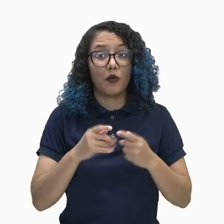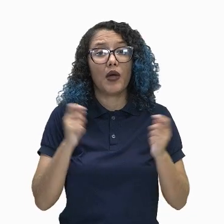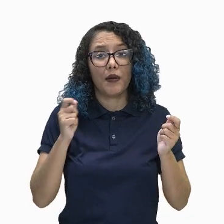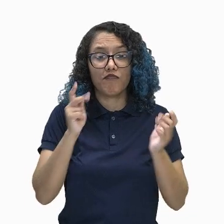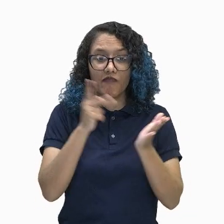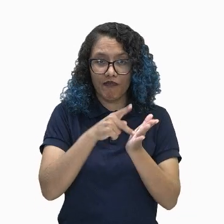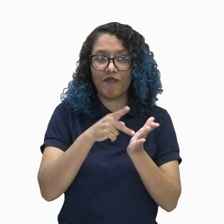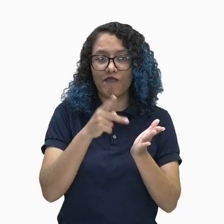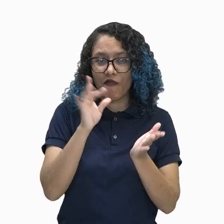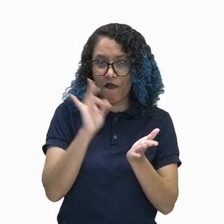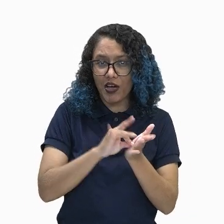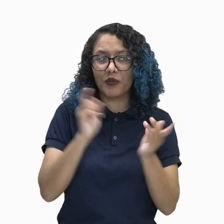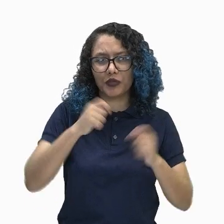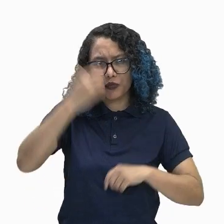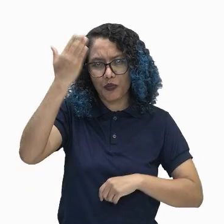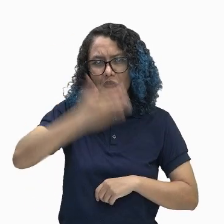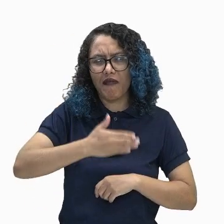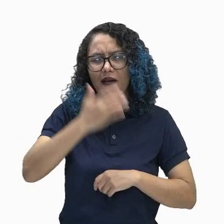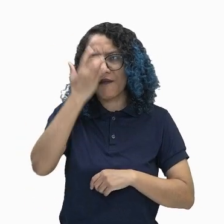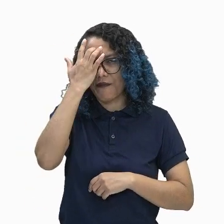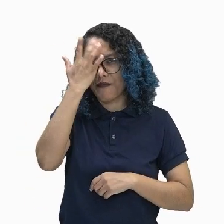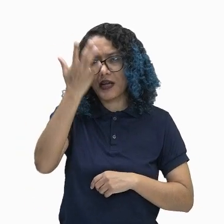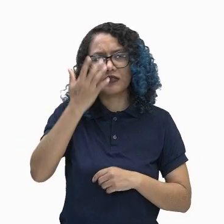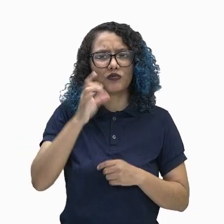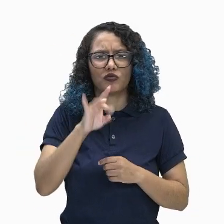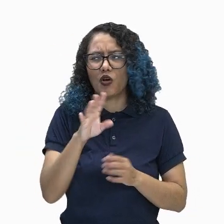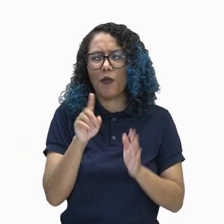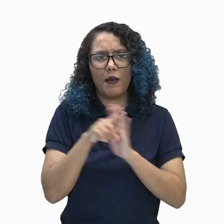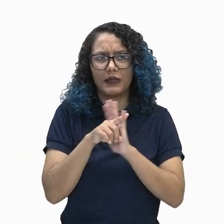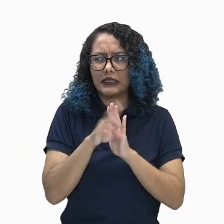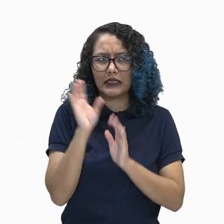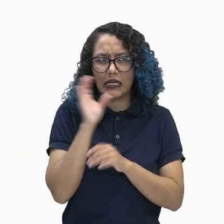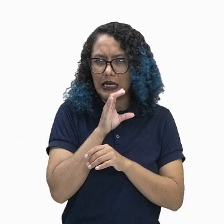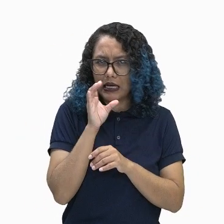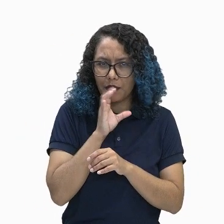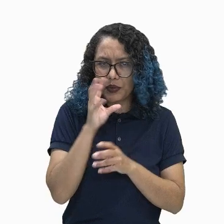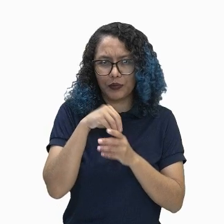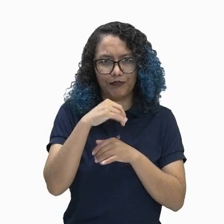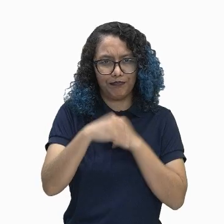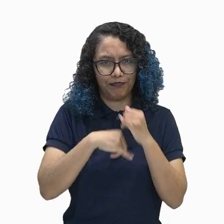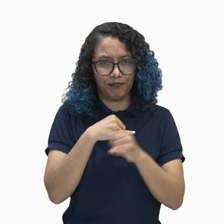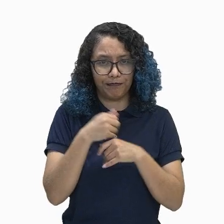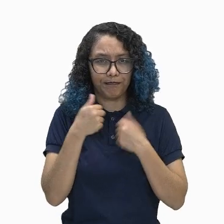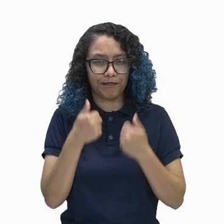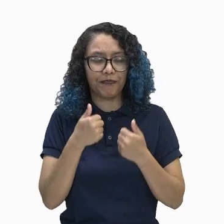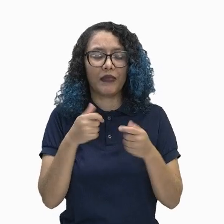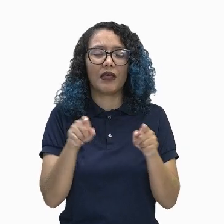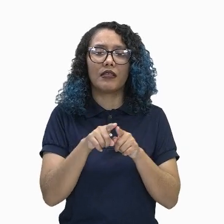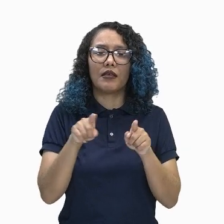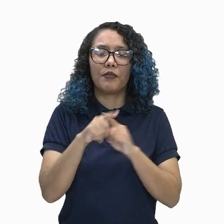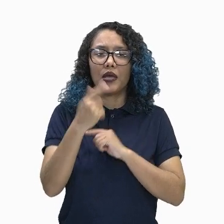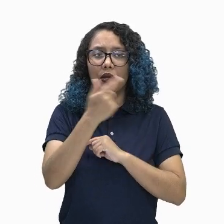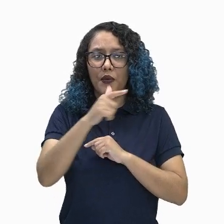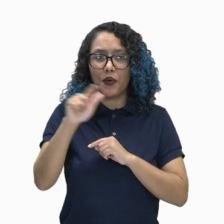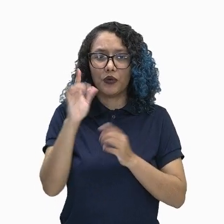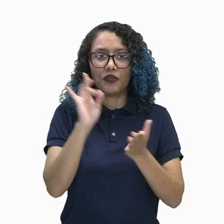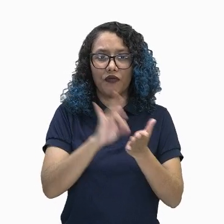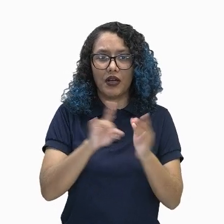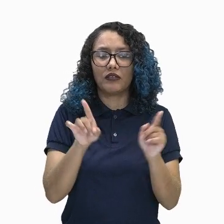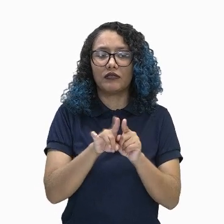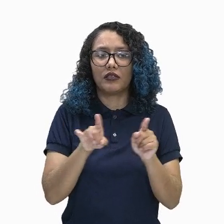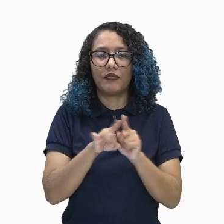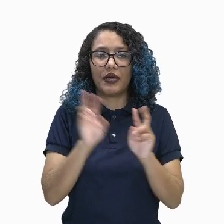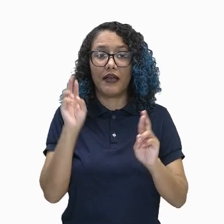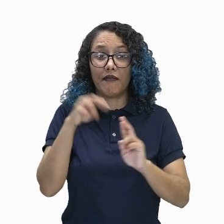comprovado de maneira muito fácil com uma breve pesquisa na internet. Outro fato que eu posso colocar em relação ao tema aí